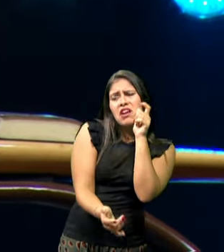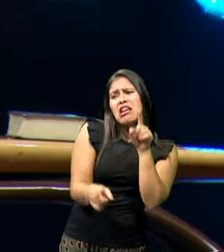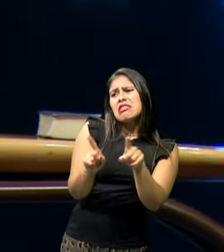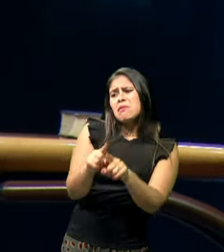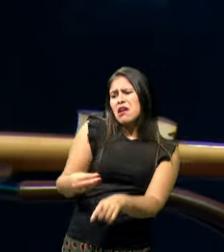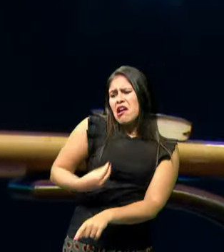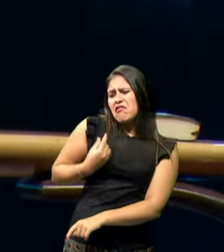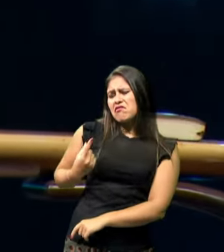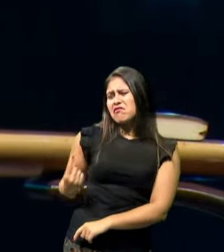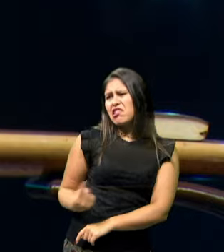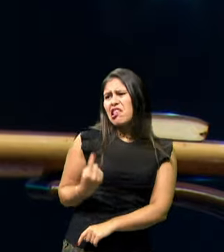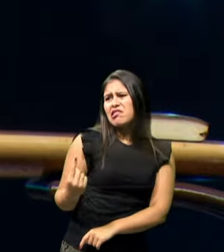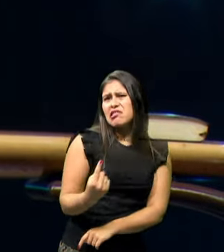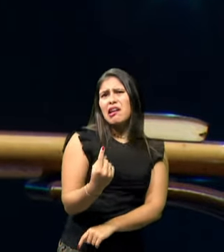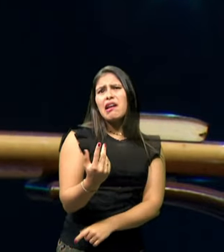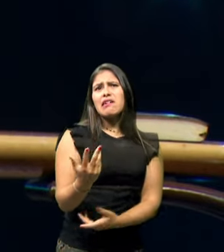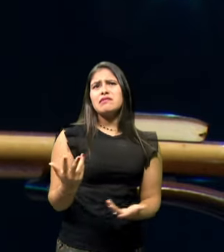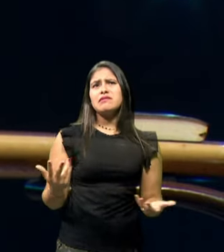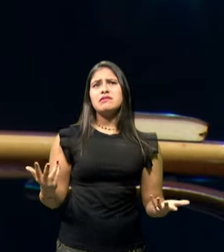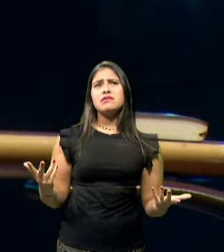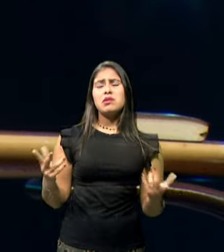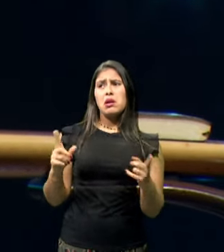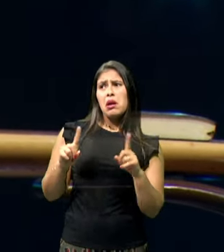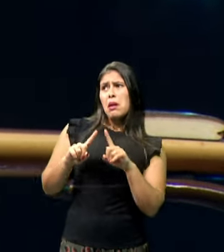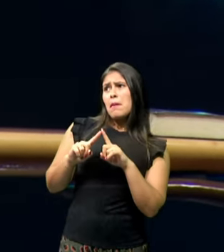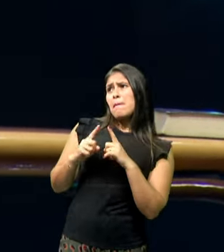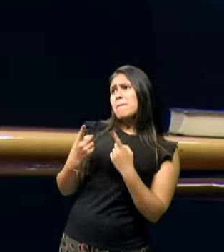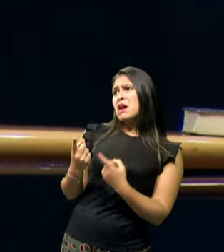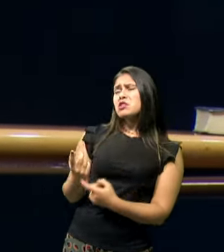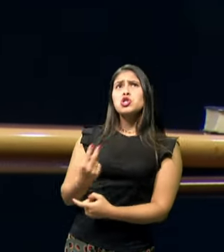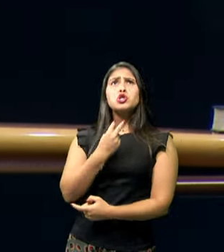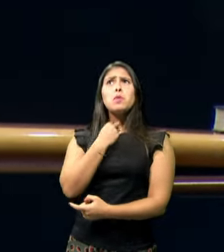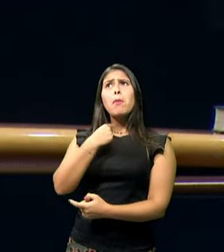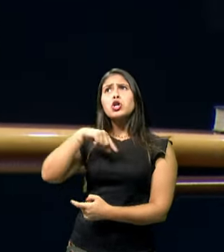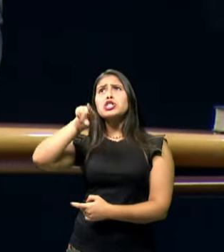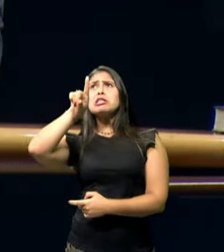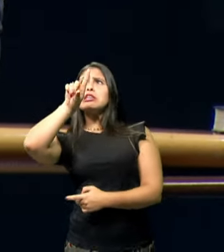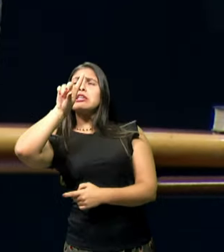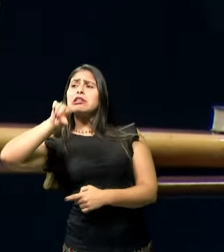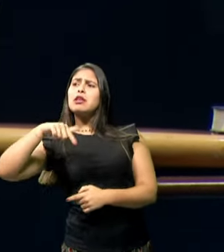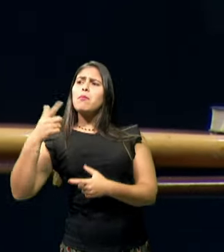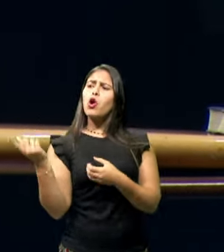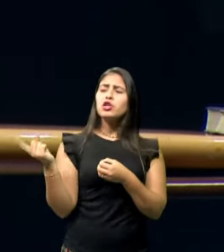vida eterna. Mas a gente não pode ir lá para ver e depois voltar.